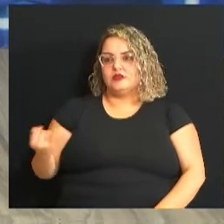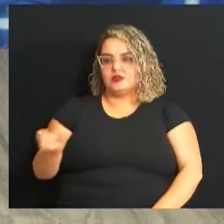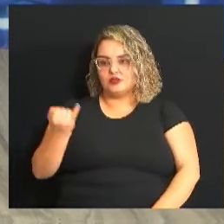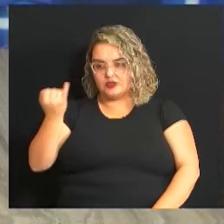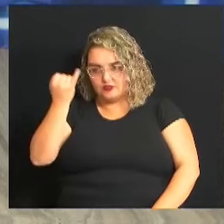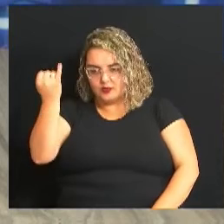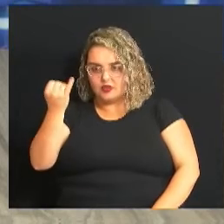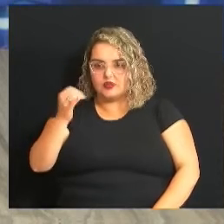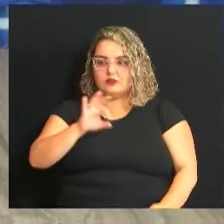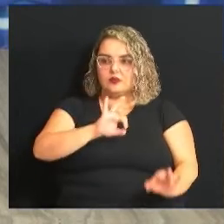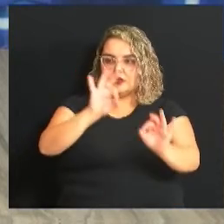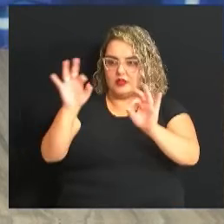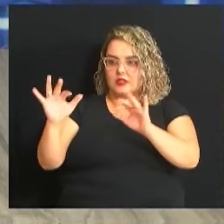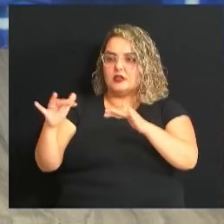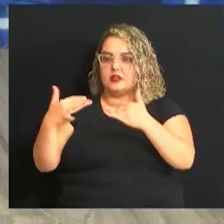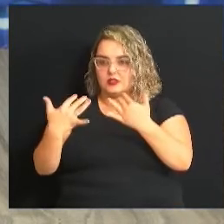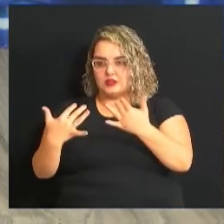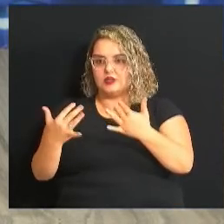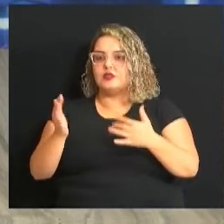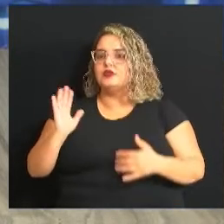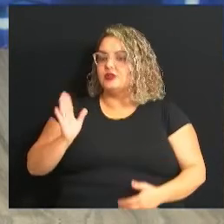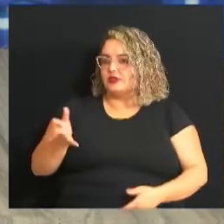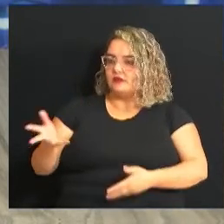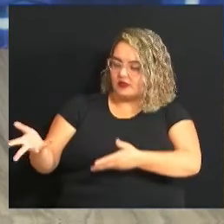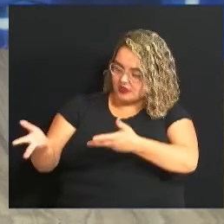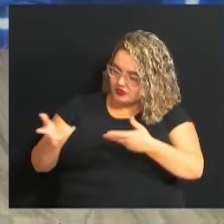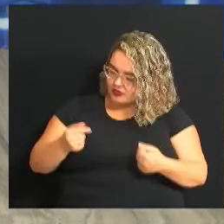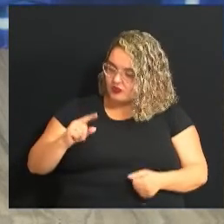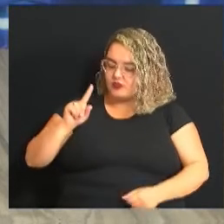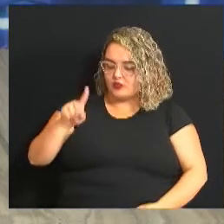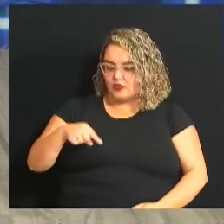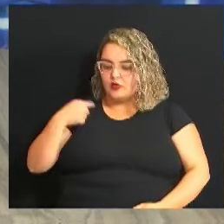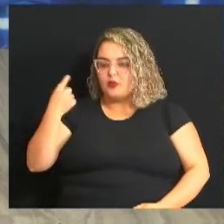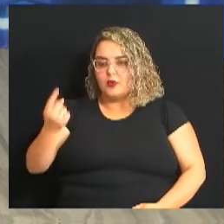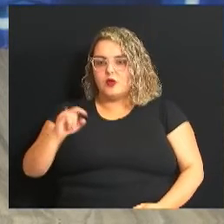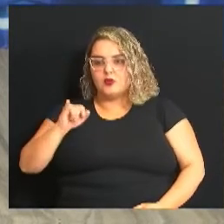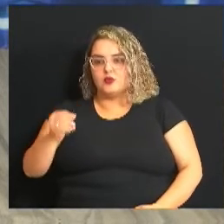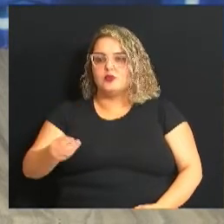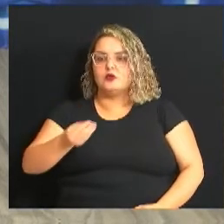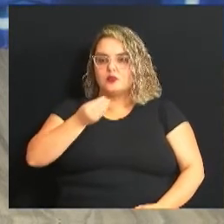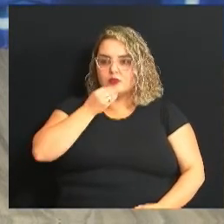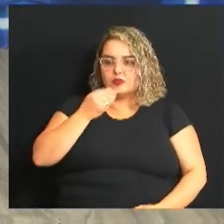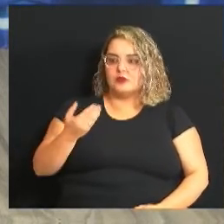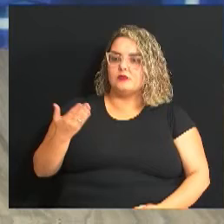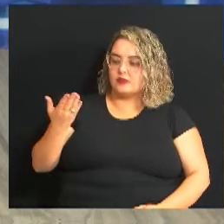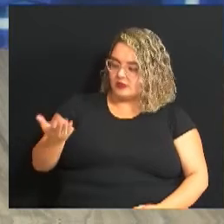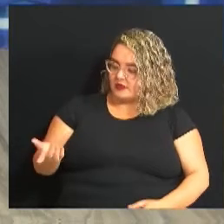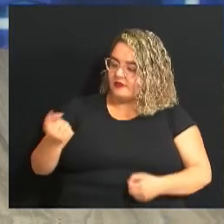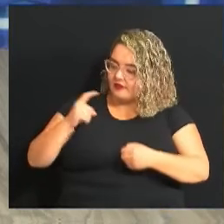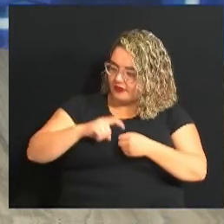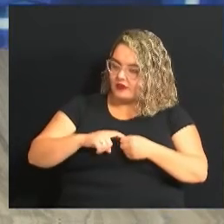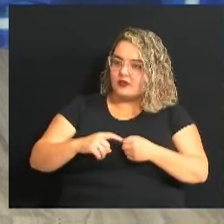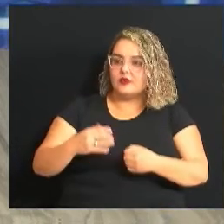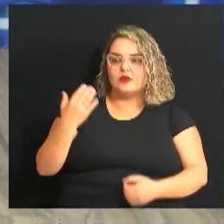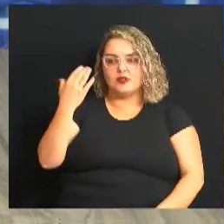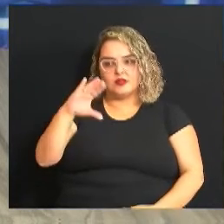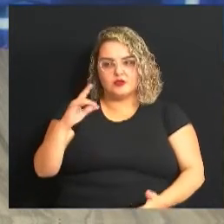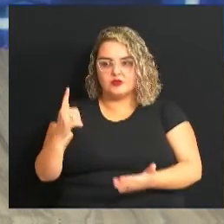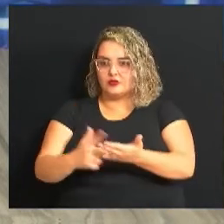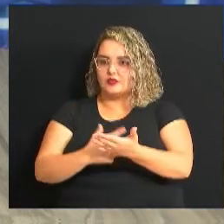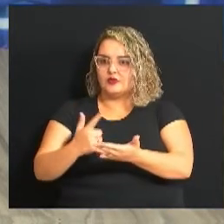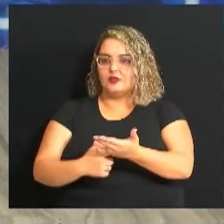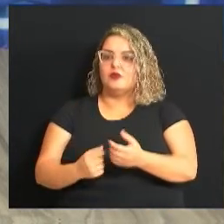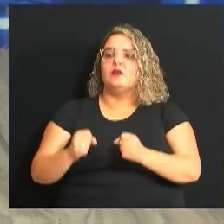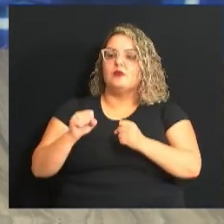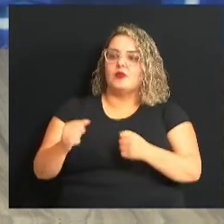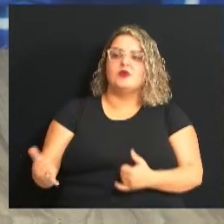quem está nos acompanhando. Já faço o convite aqui para uma próxima oportunidade para você retornar. Lançou um próximo livro, pode entrar